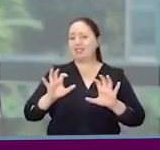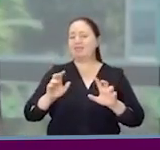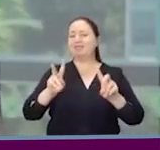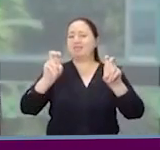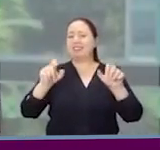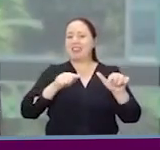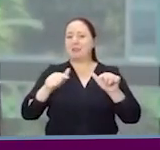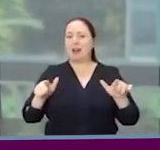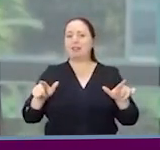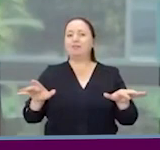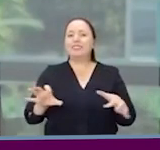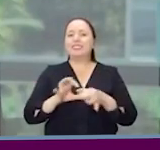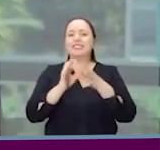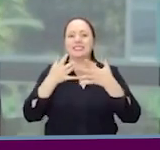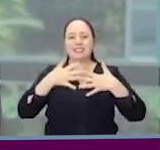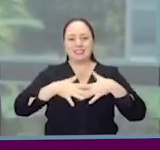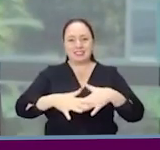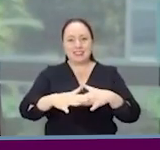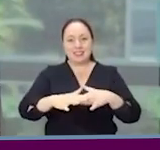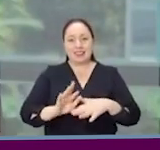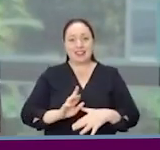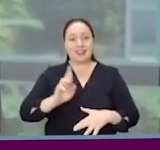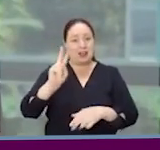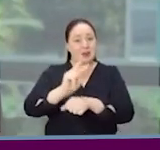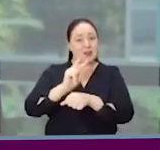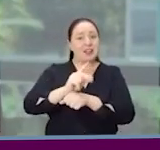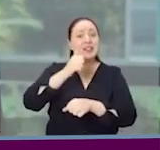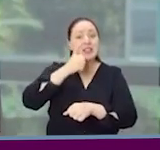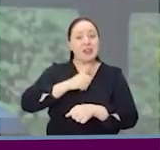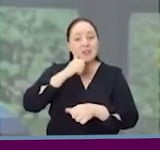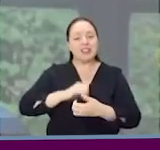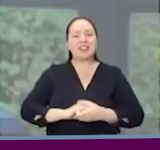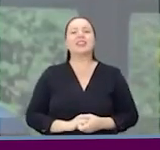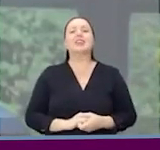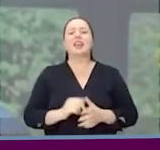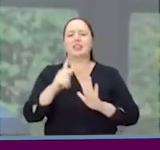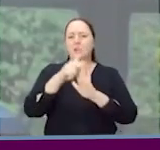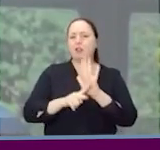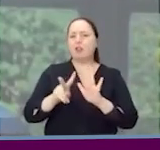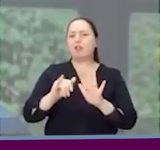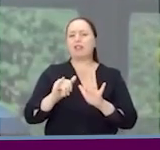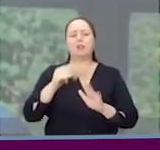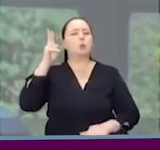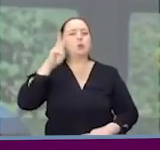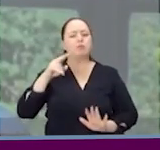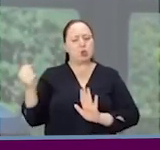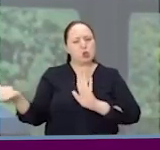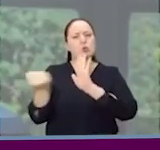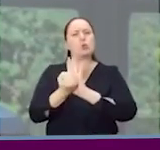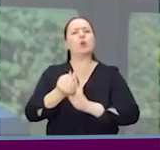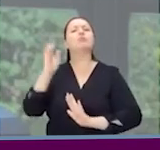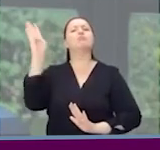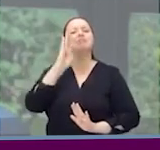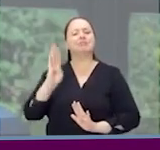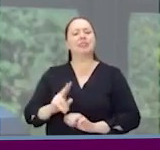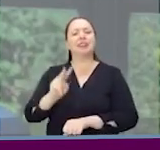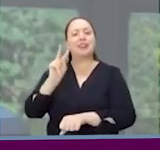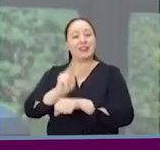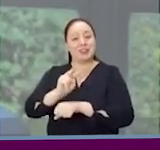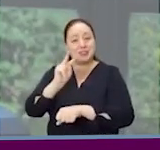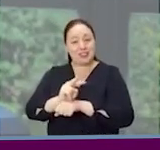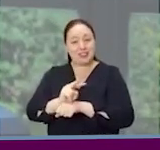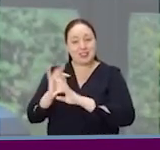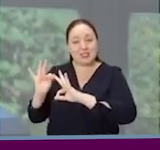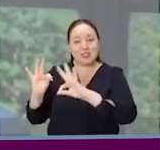dessa forma, de forma transversal, que nós estamos cuidando das mulheres. A Operação Resguardo vai ser o marco histórico no